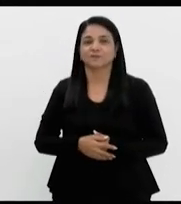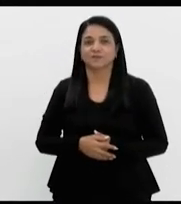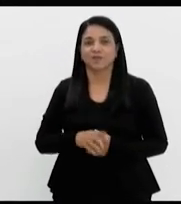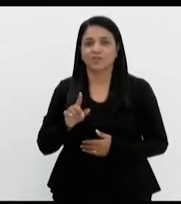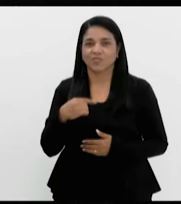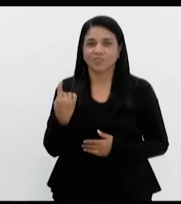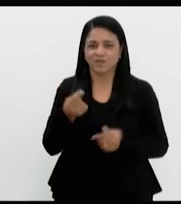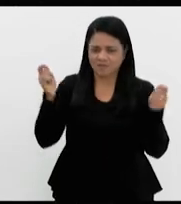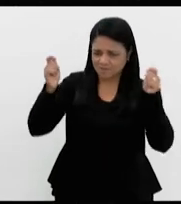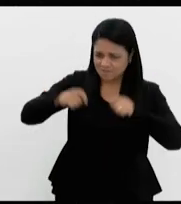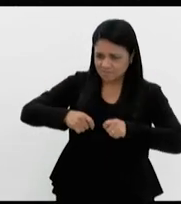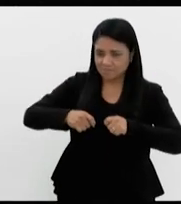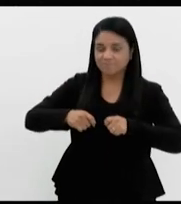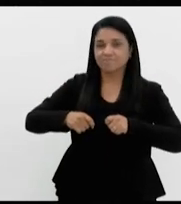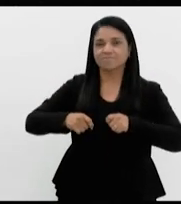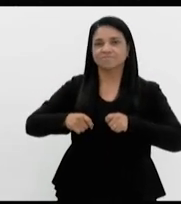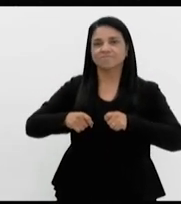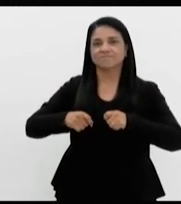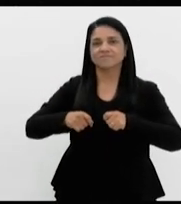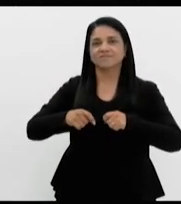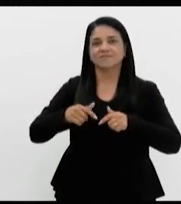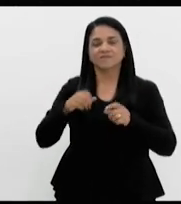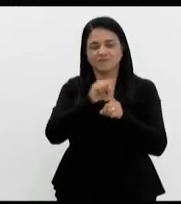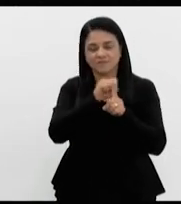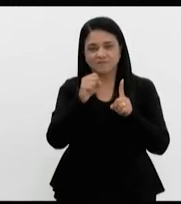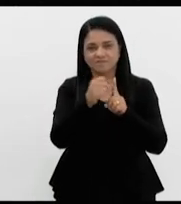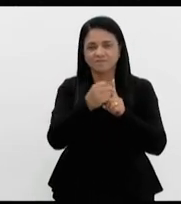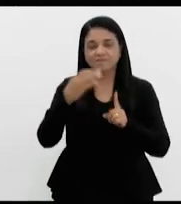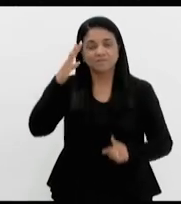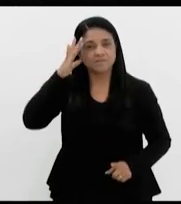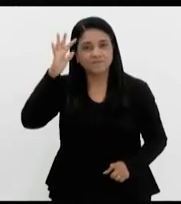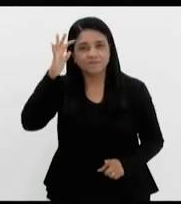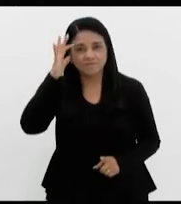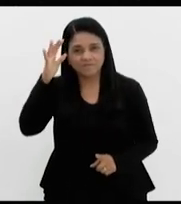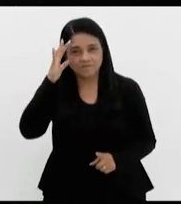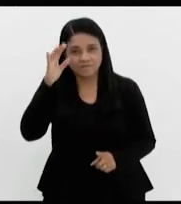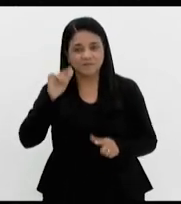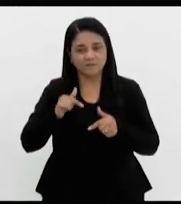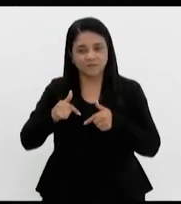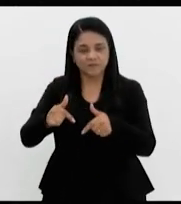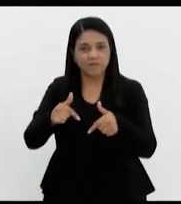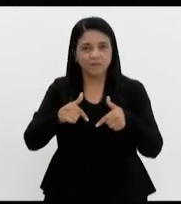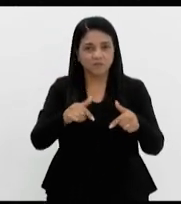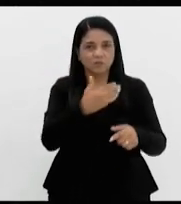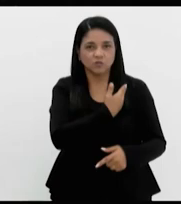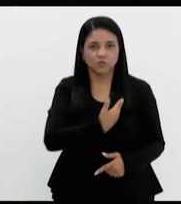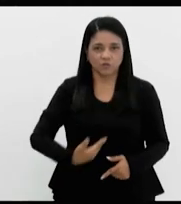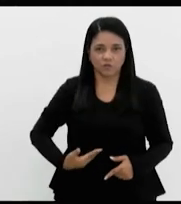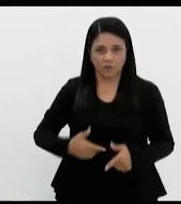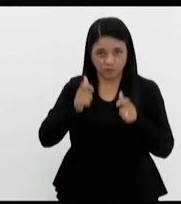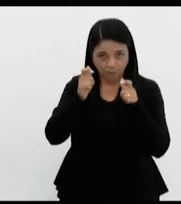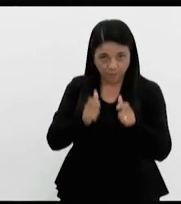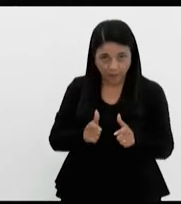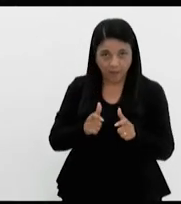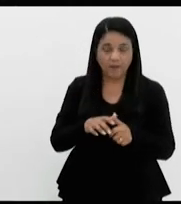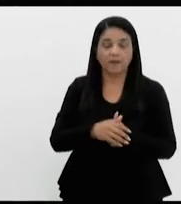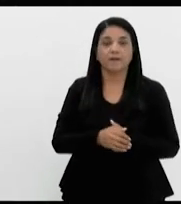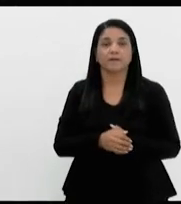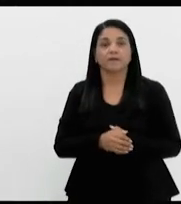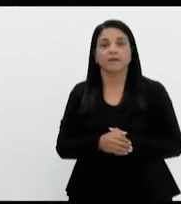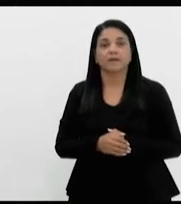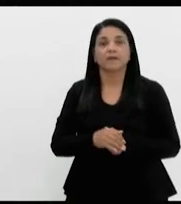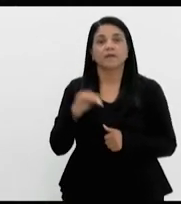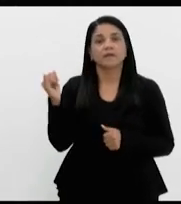a nossa capacidade de fazer a sociedade refletir sobre as ações de um governo local. Muito importante a